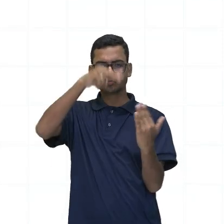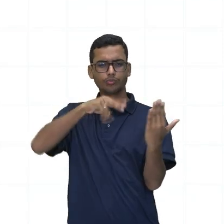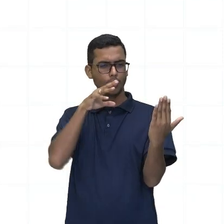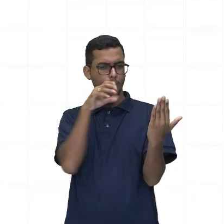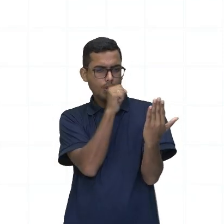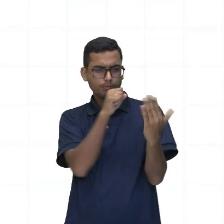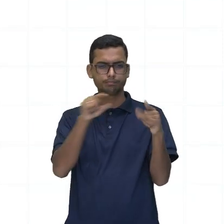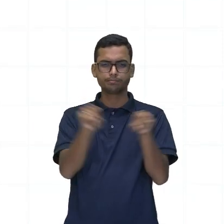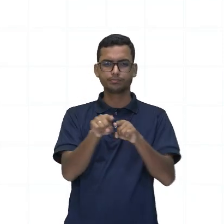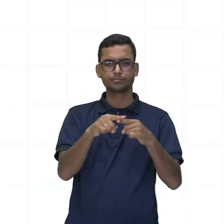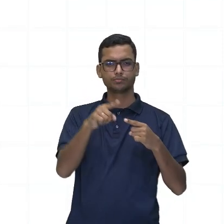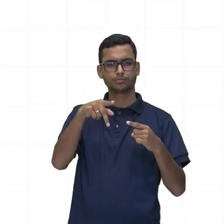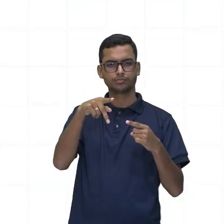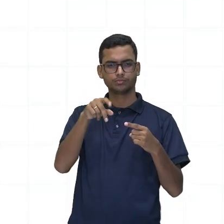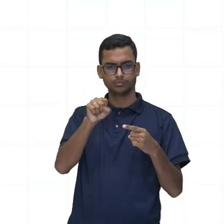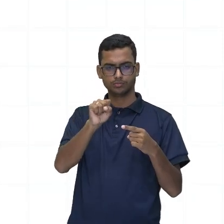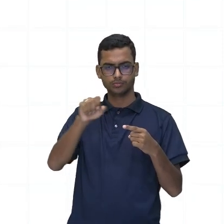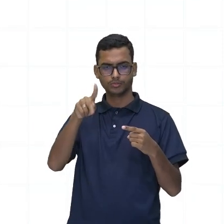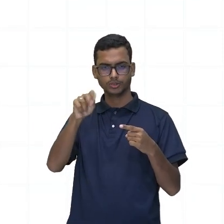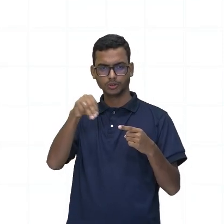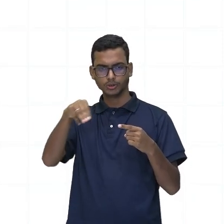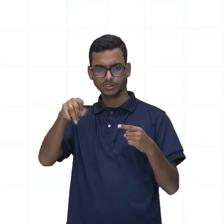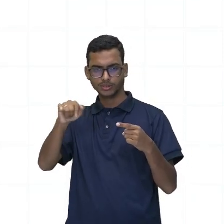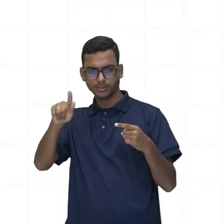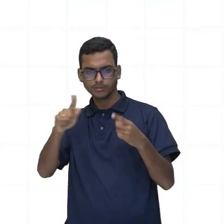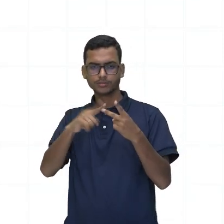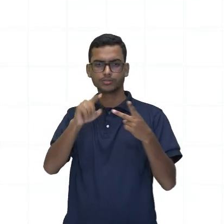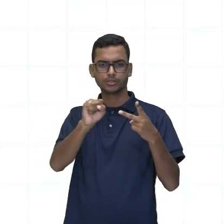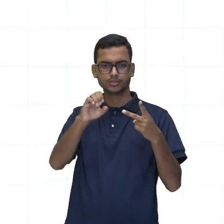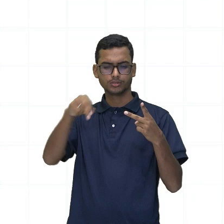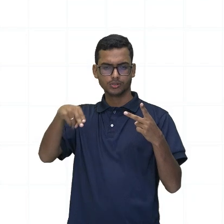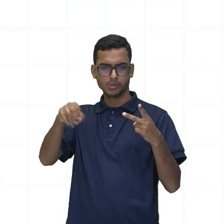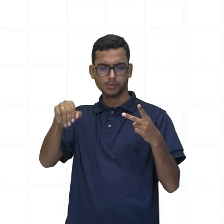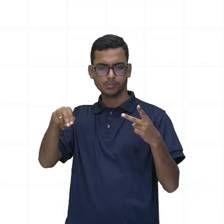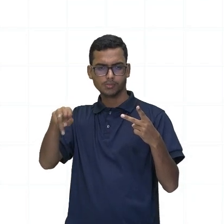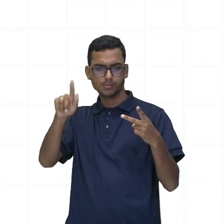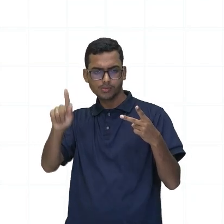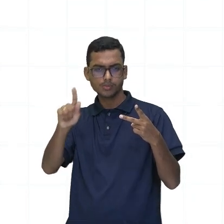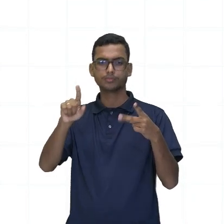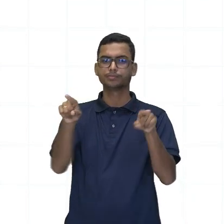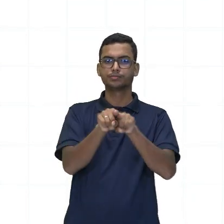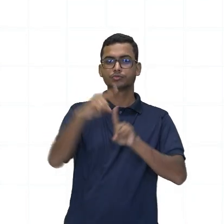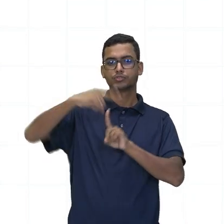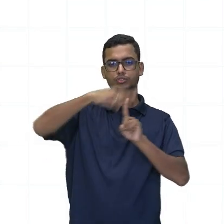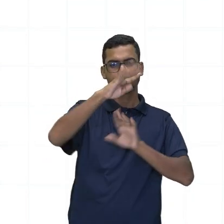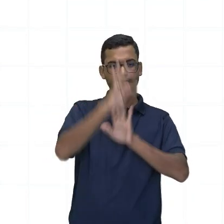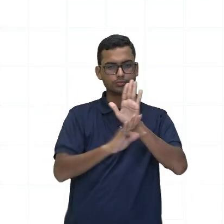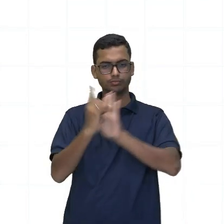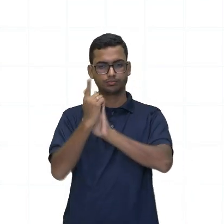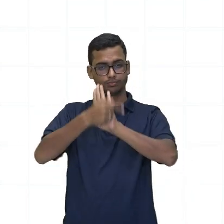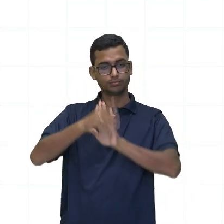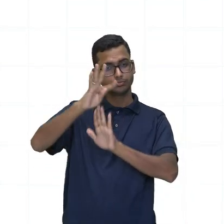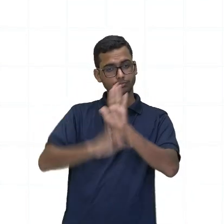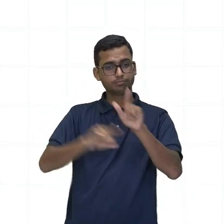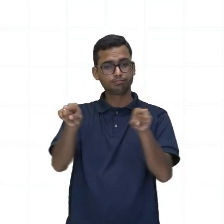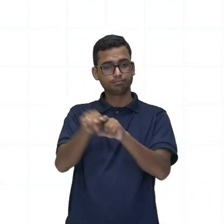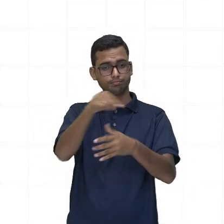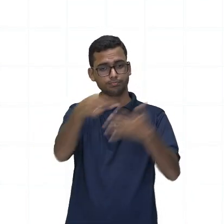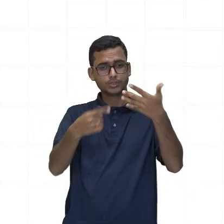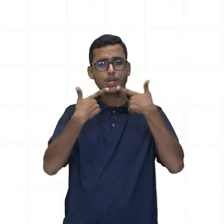scanning, detalhamento, tipologia textual e gênero textual, elementos linguísticos